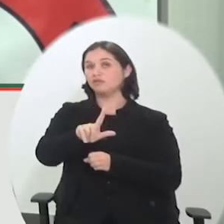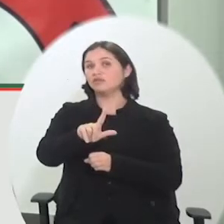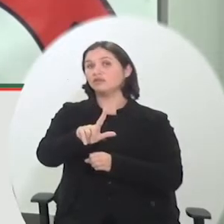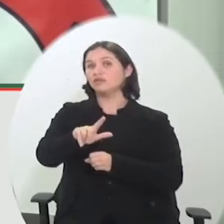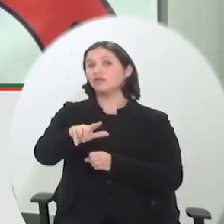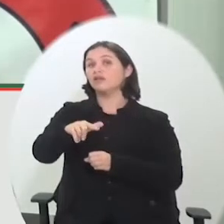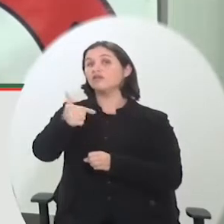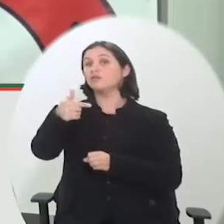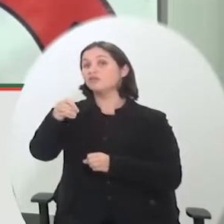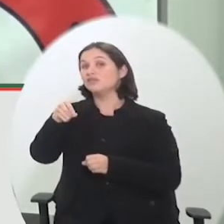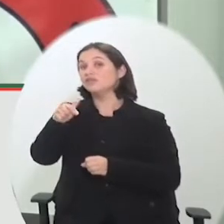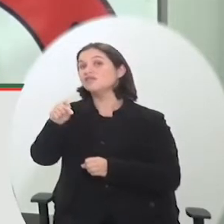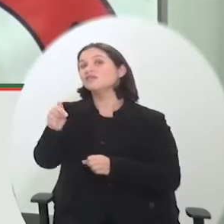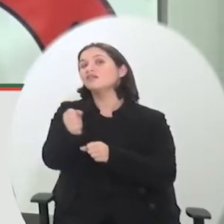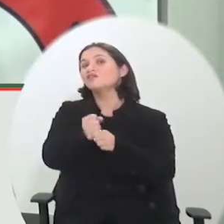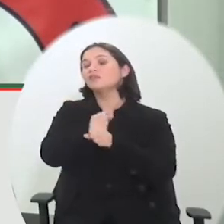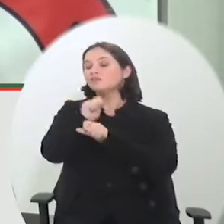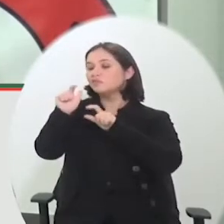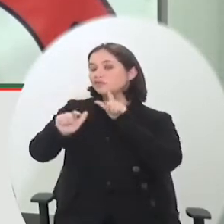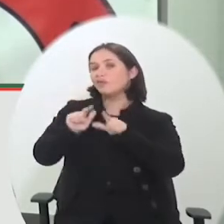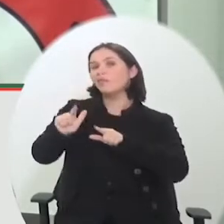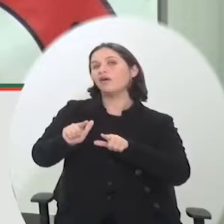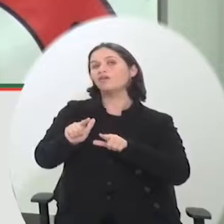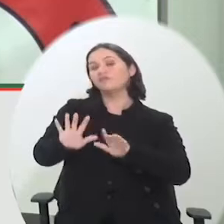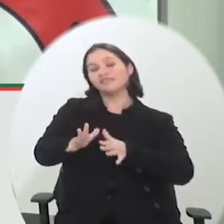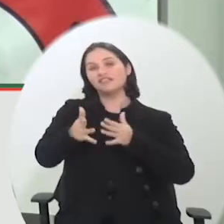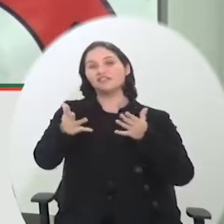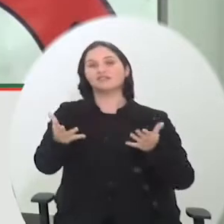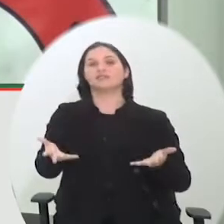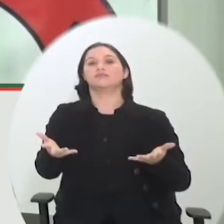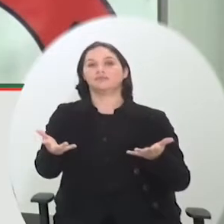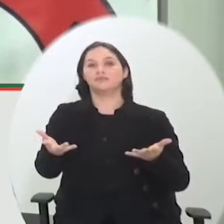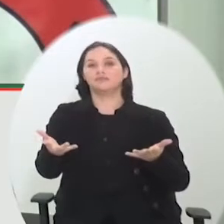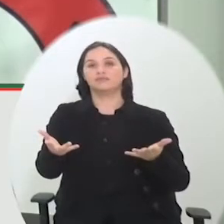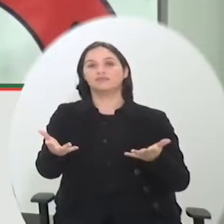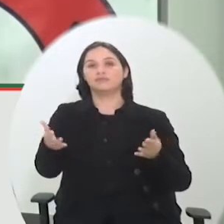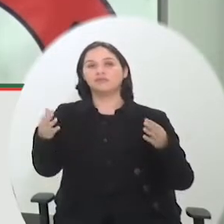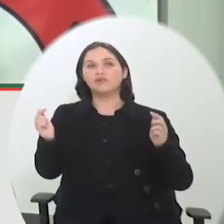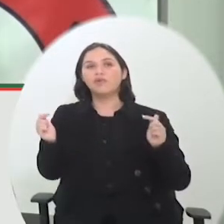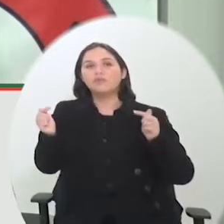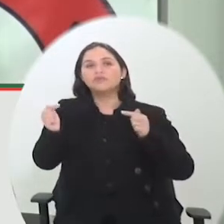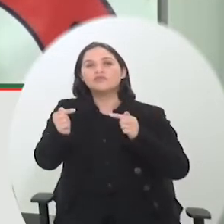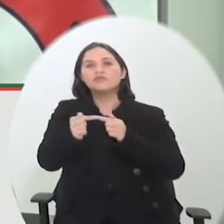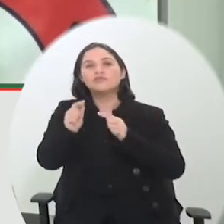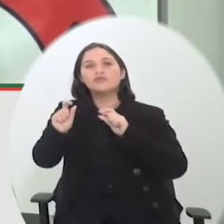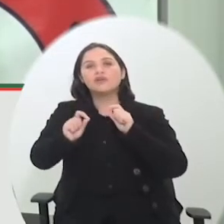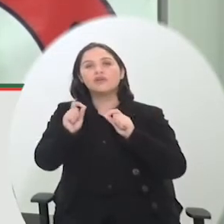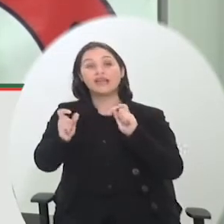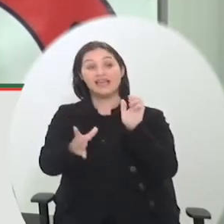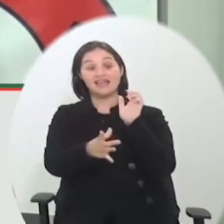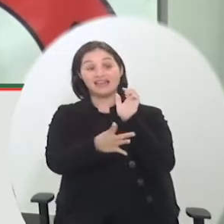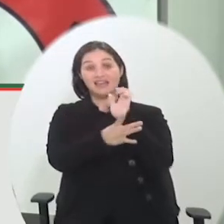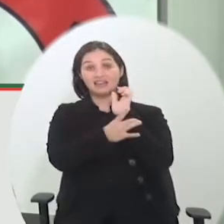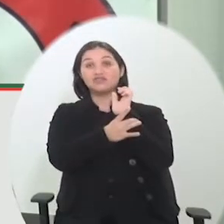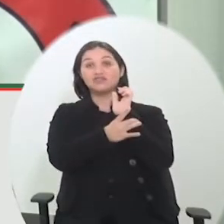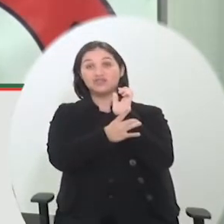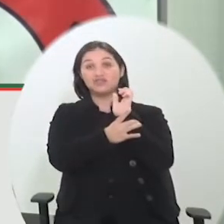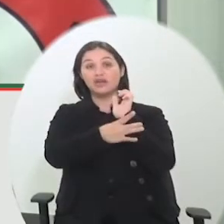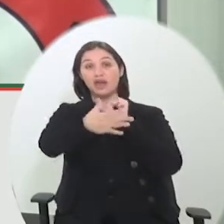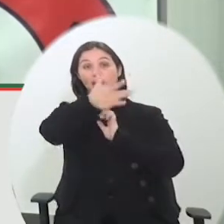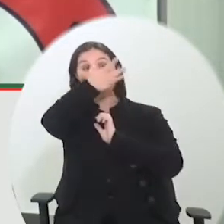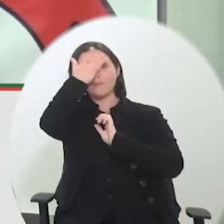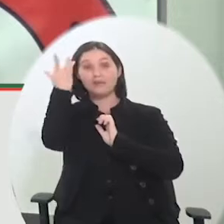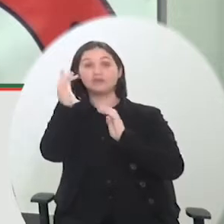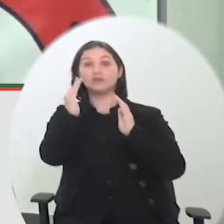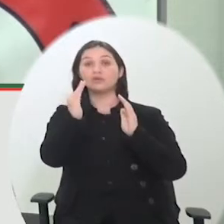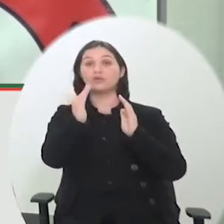anos e faz nos dias atuais. Nossos objetivos são garantir a segurança dos cidadãos,